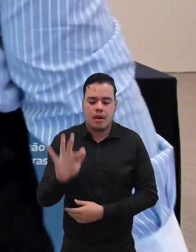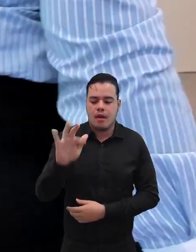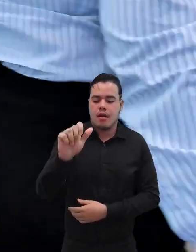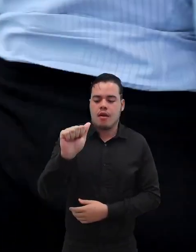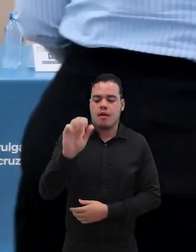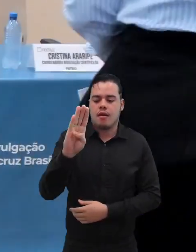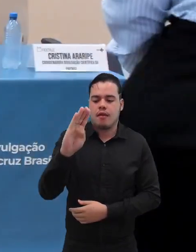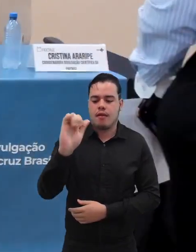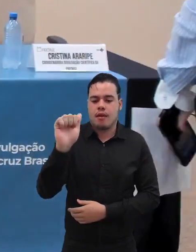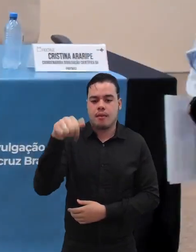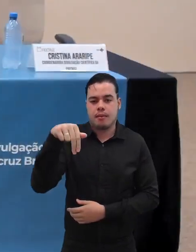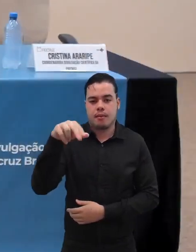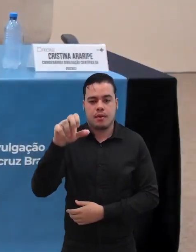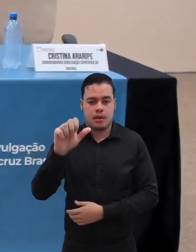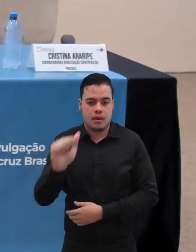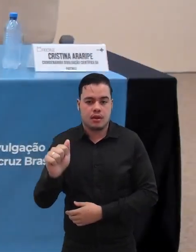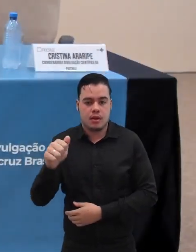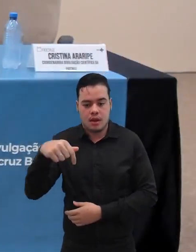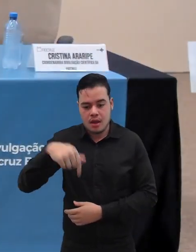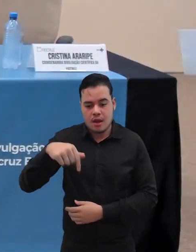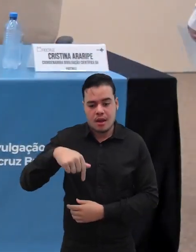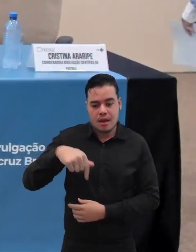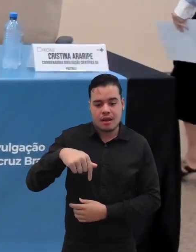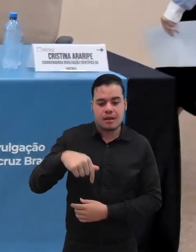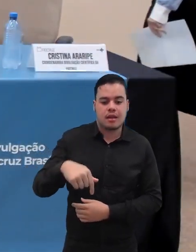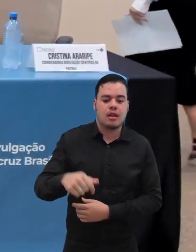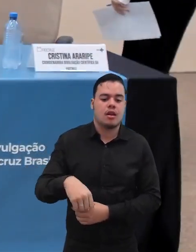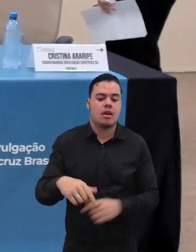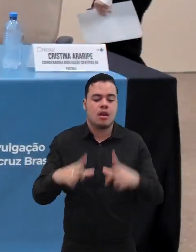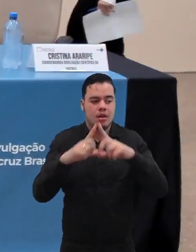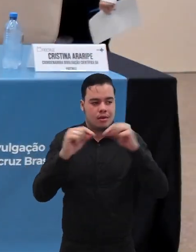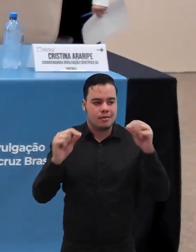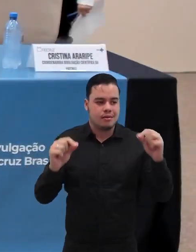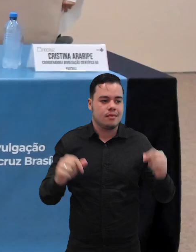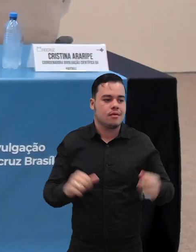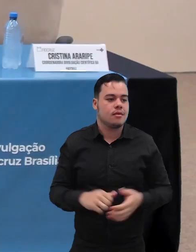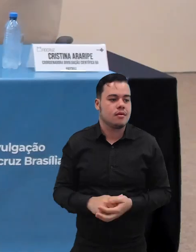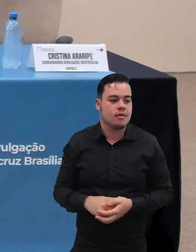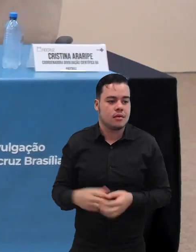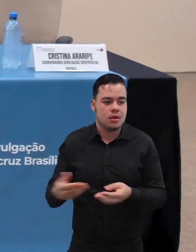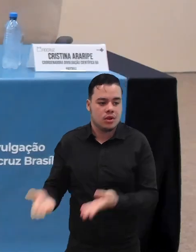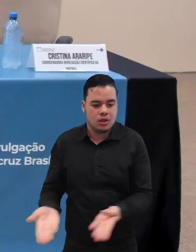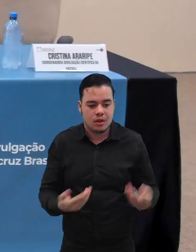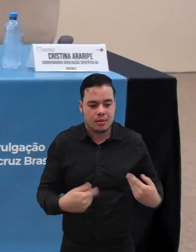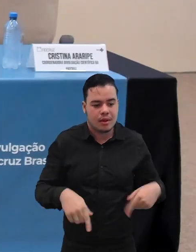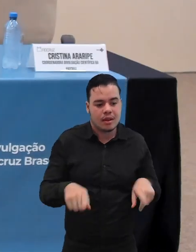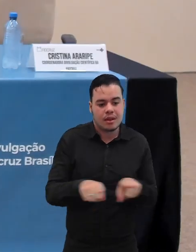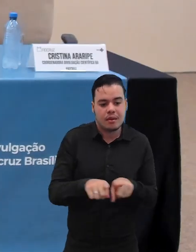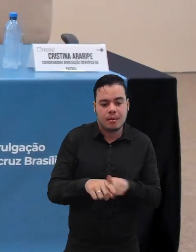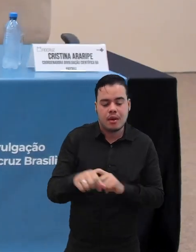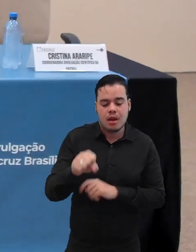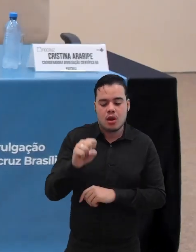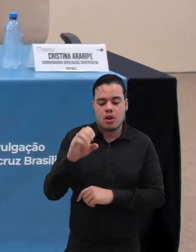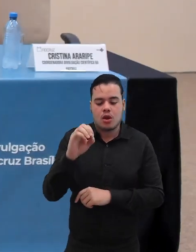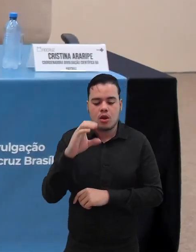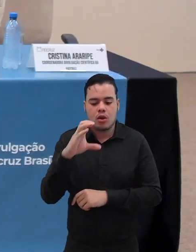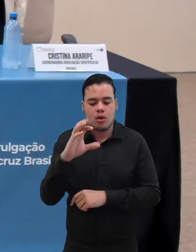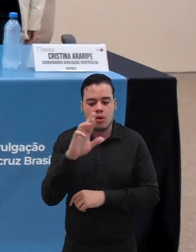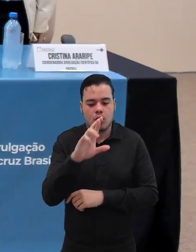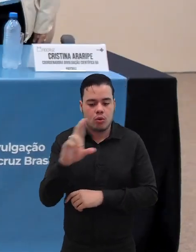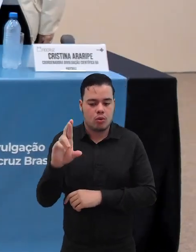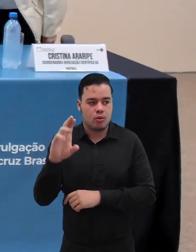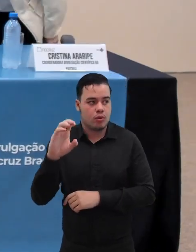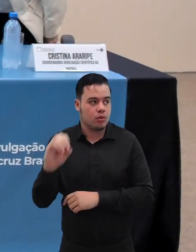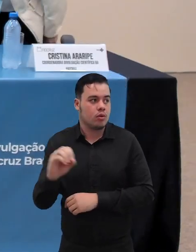Fabiana Damasio, aqui da nossa unidade, Fiocruz Brasília. Chamar a Socorro, como eu já apresentei, que é